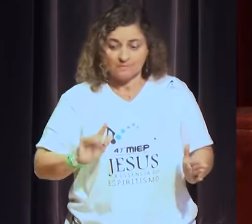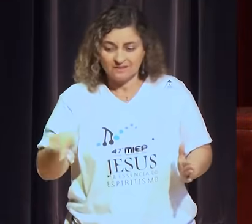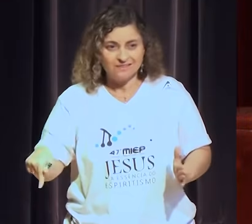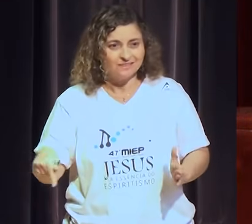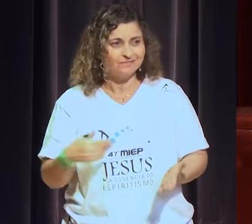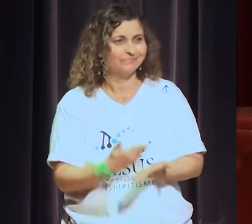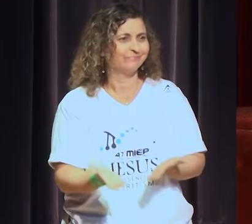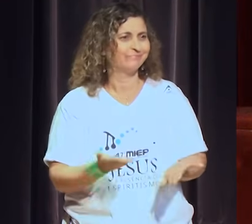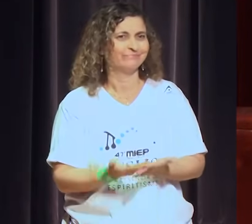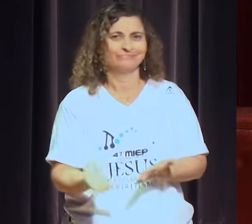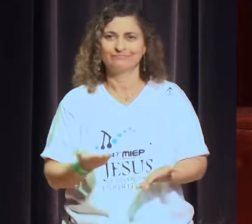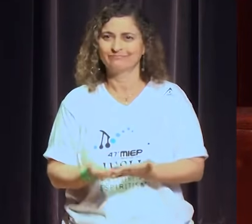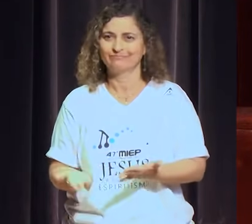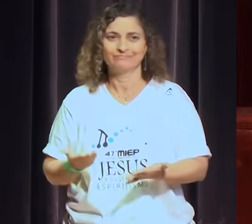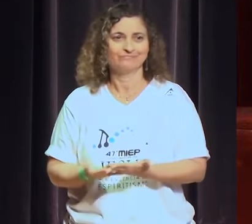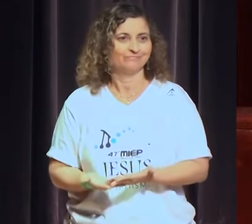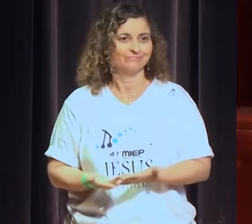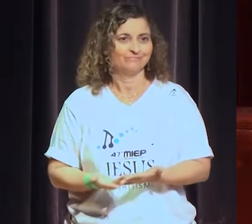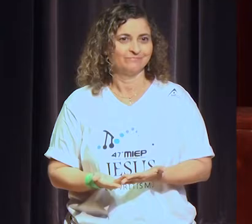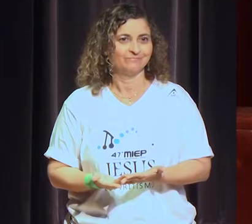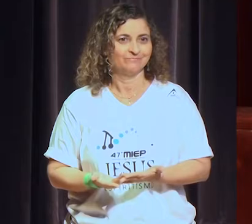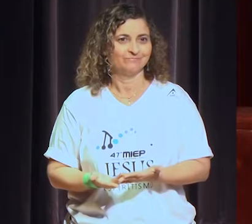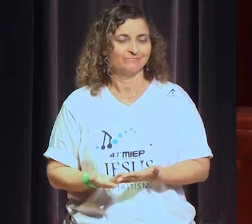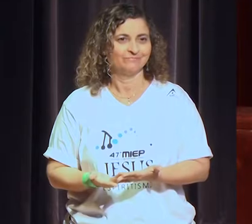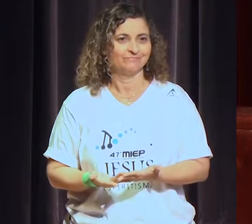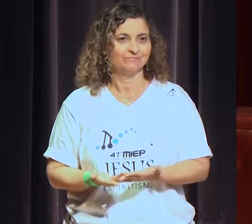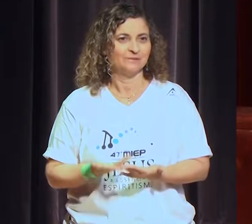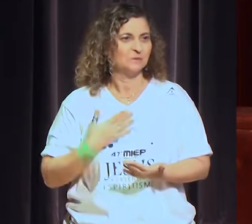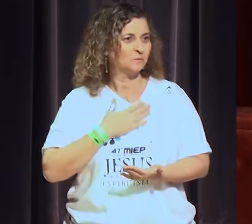A praia dele não era muito a do Zé Otávio.